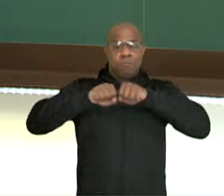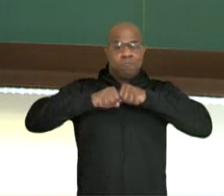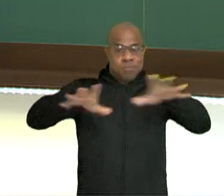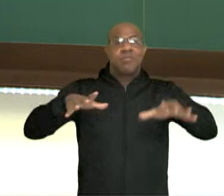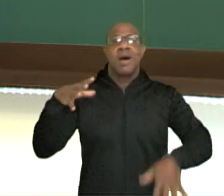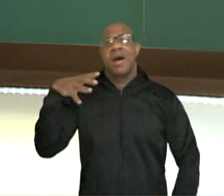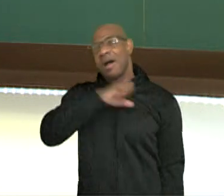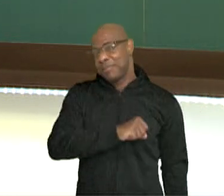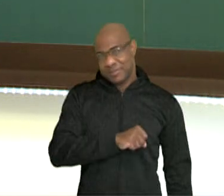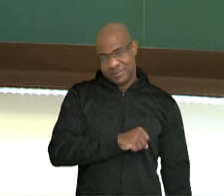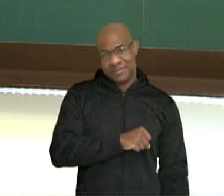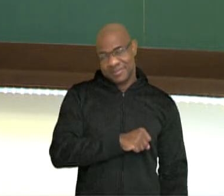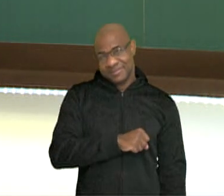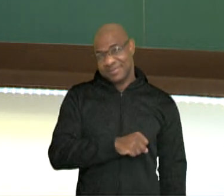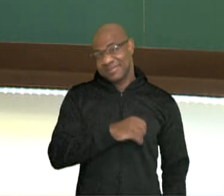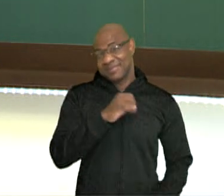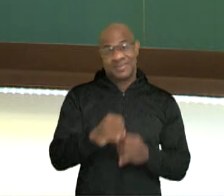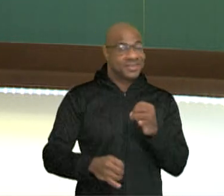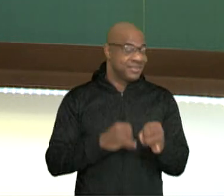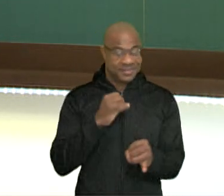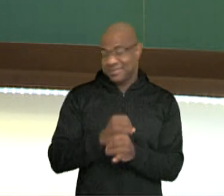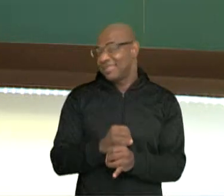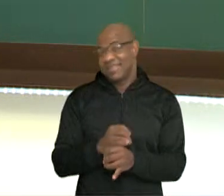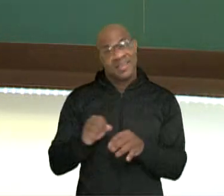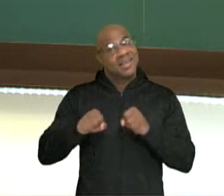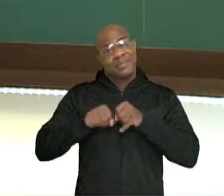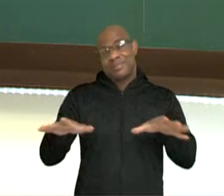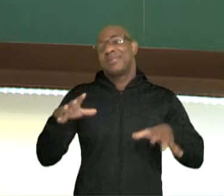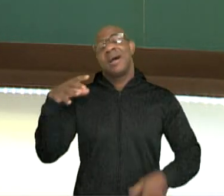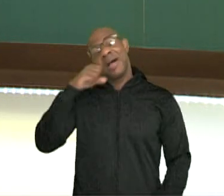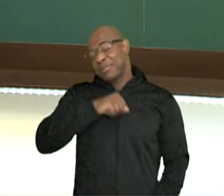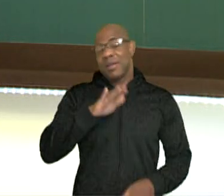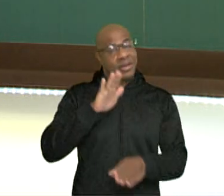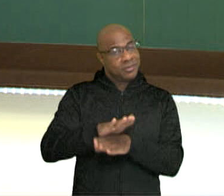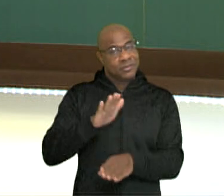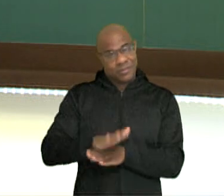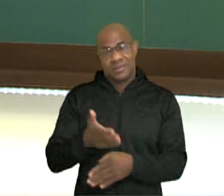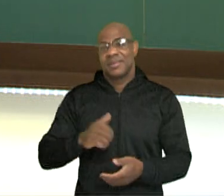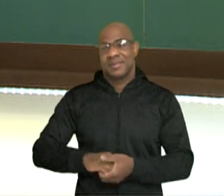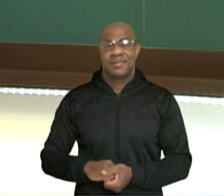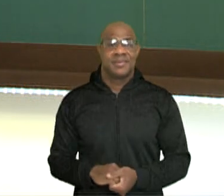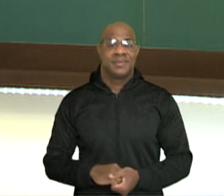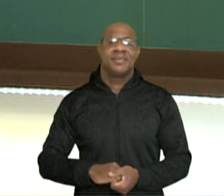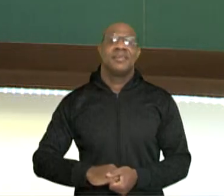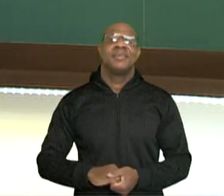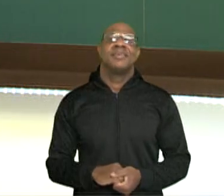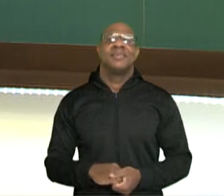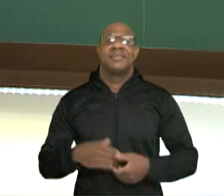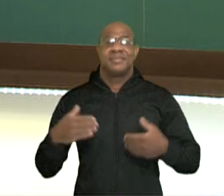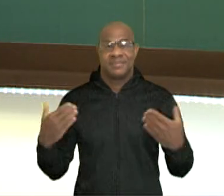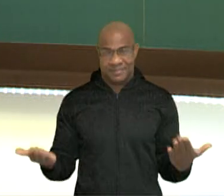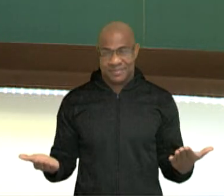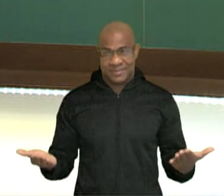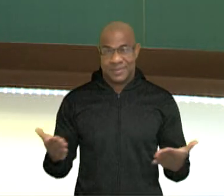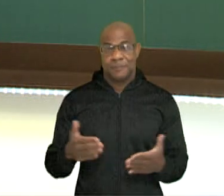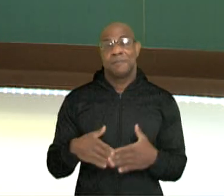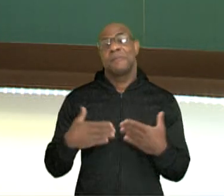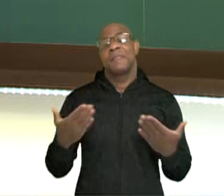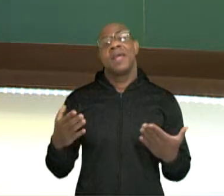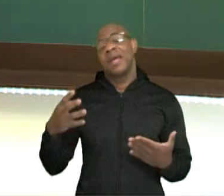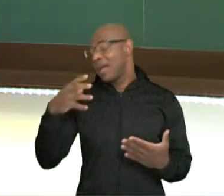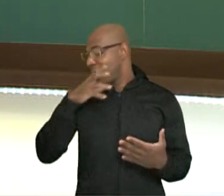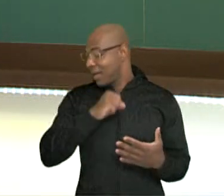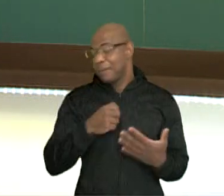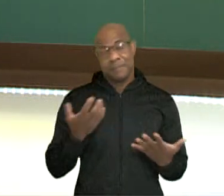chegar, né, tanto aqui nacionalmente, quanto pode chegar regionalmente, né, na própria cidade ou no